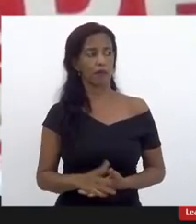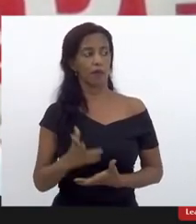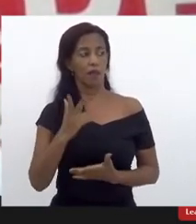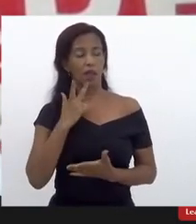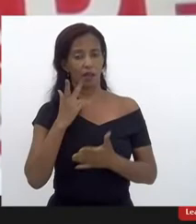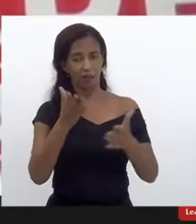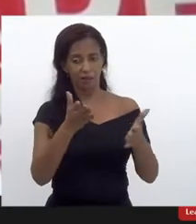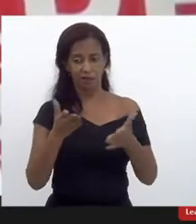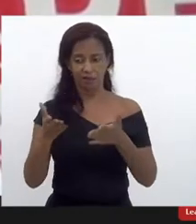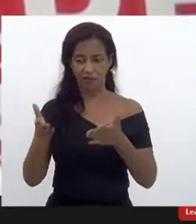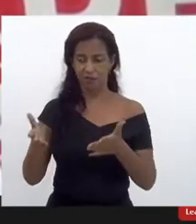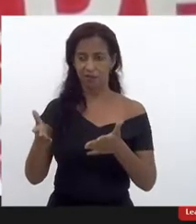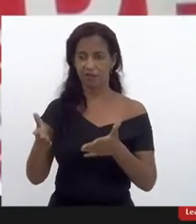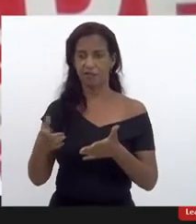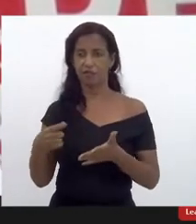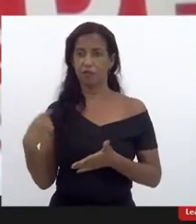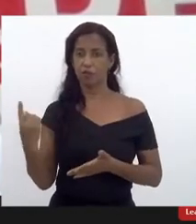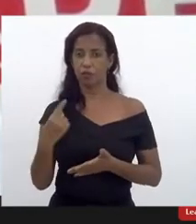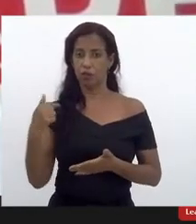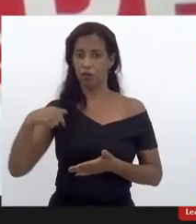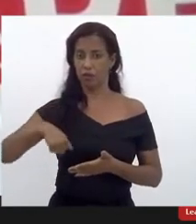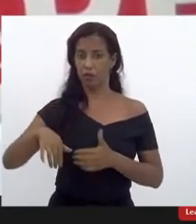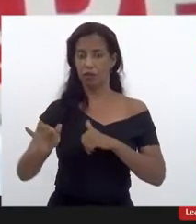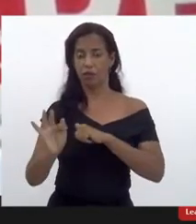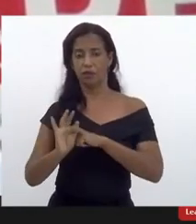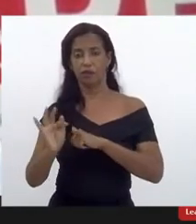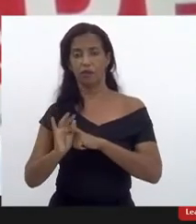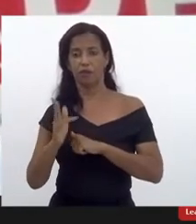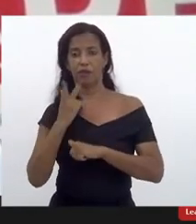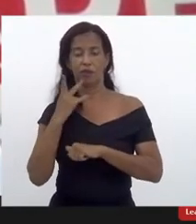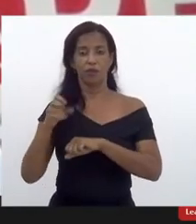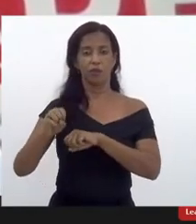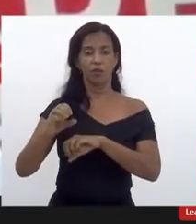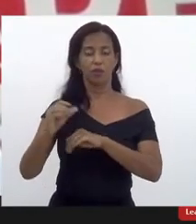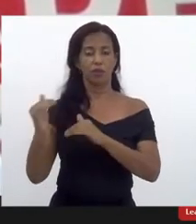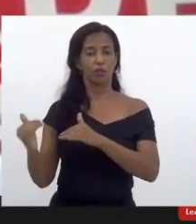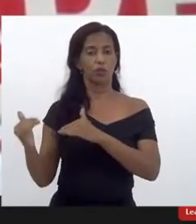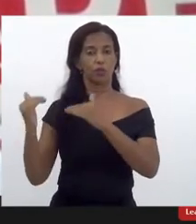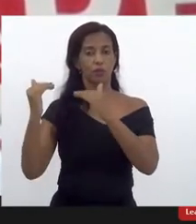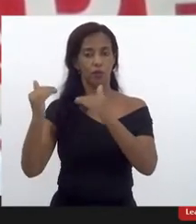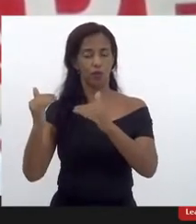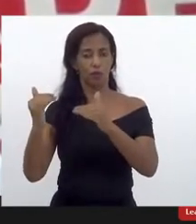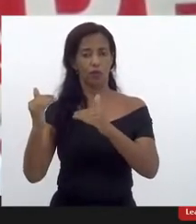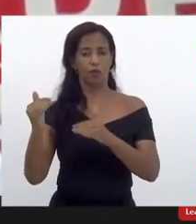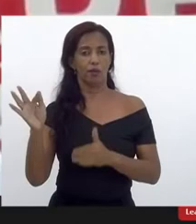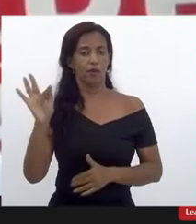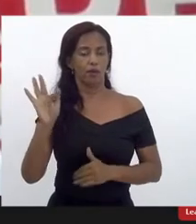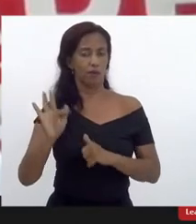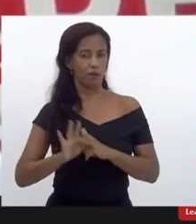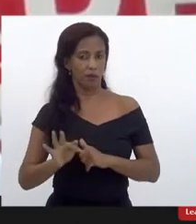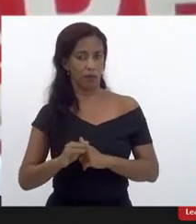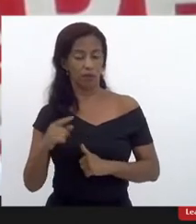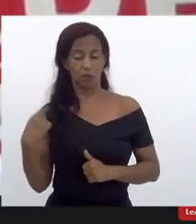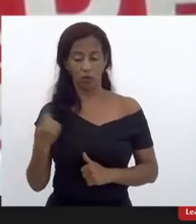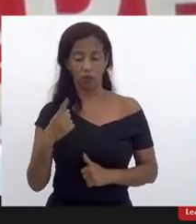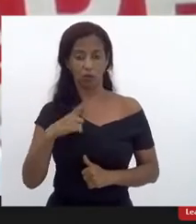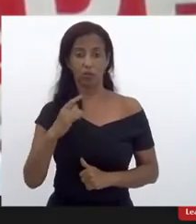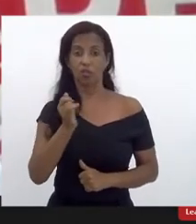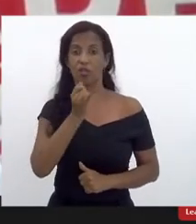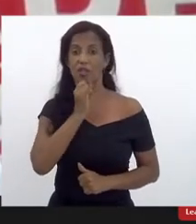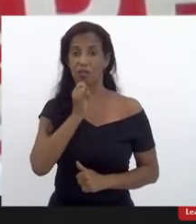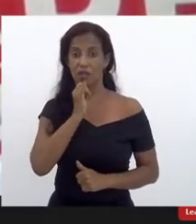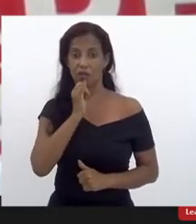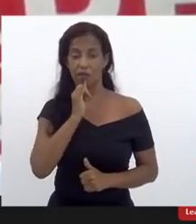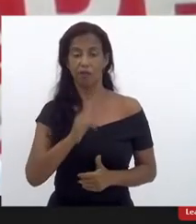sardinha um pouco para o nosso caso aqui, a questão do ensino superior na rede FATEC, né? Nós demos